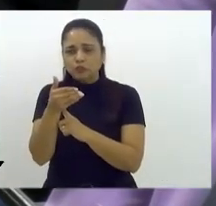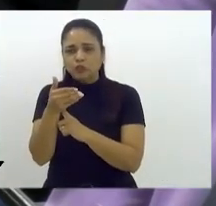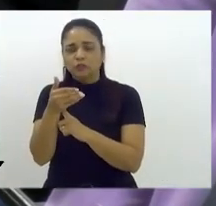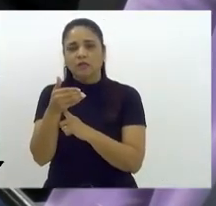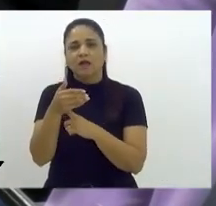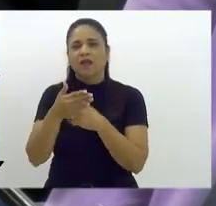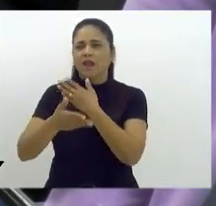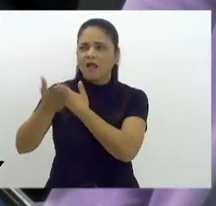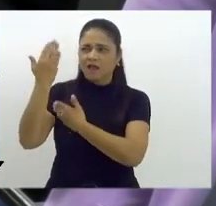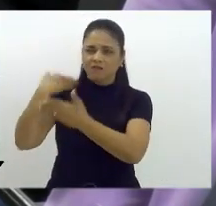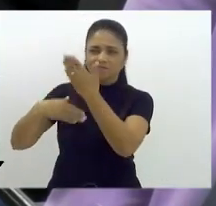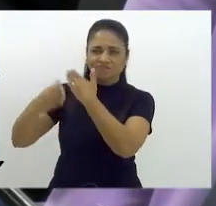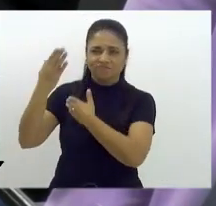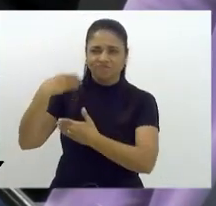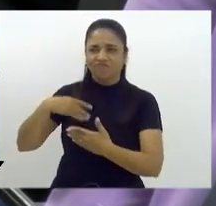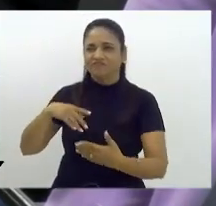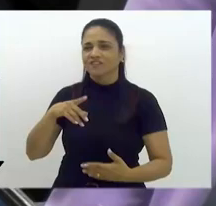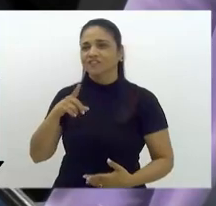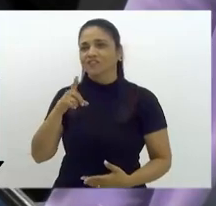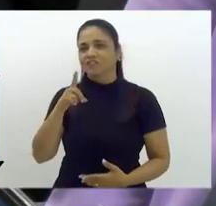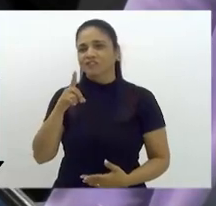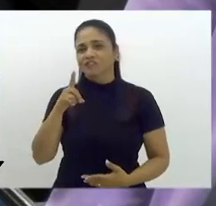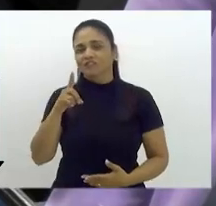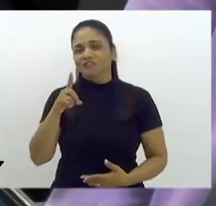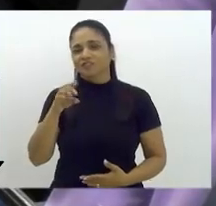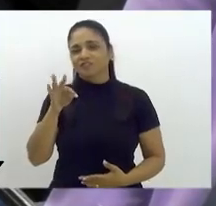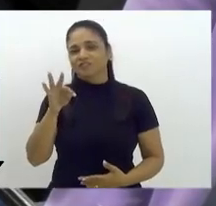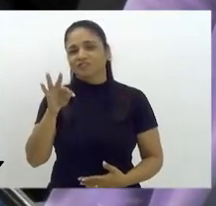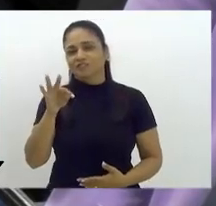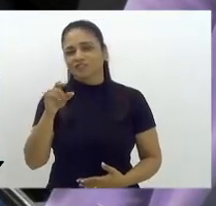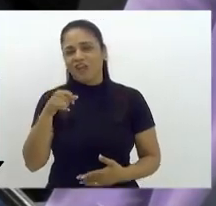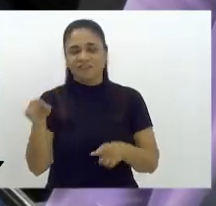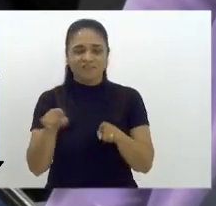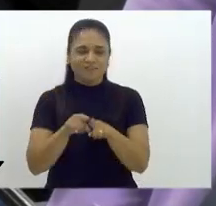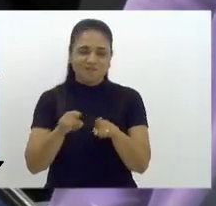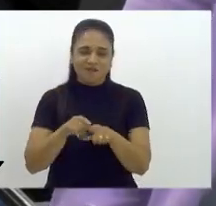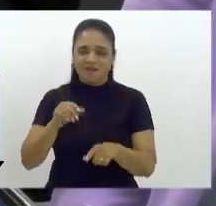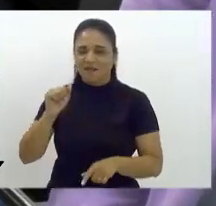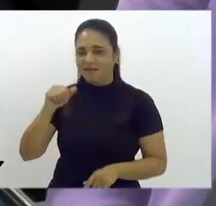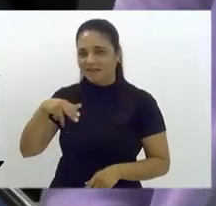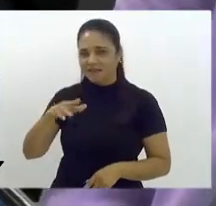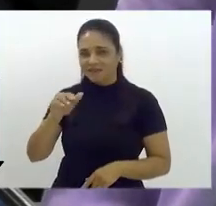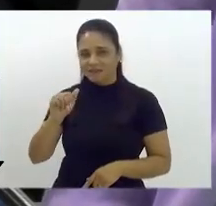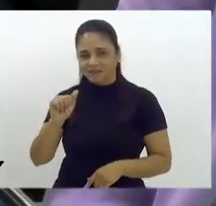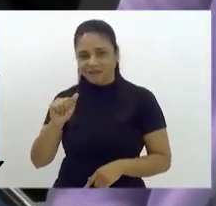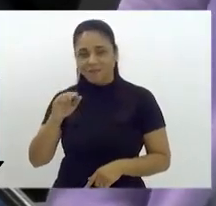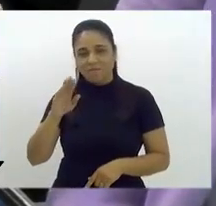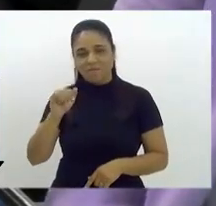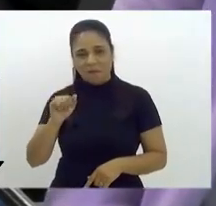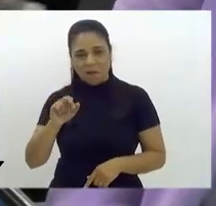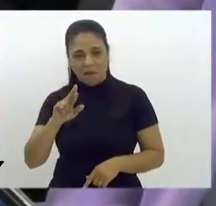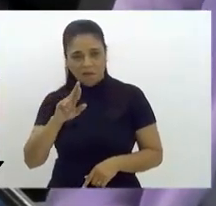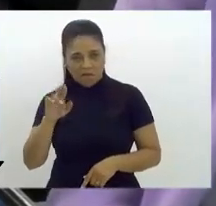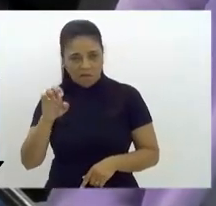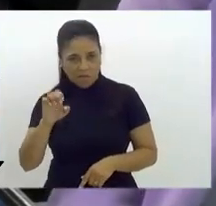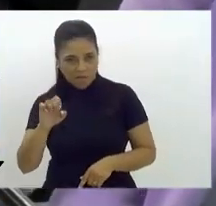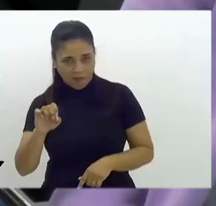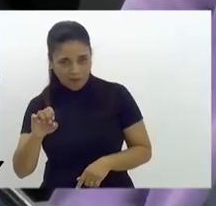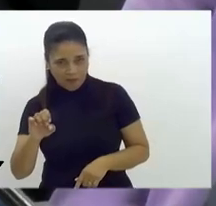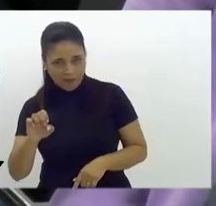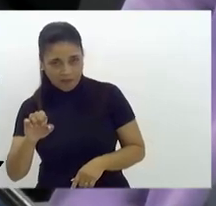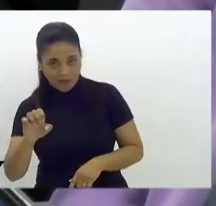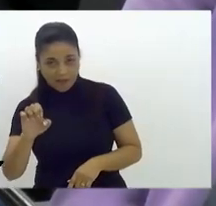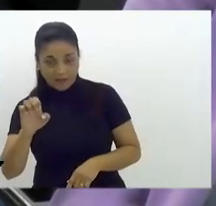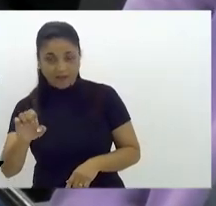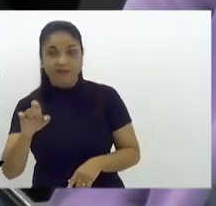dos Jacksons né da anabara sei que é que todos os parlamentares não conhecem Então temos aqui um